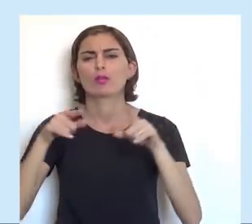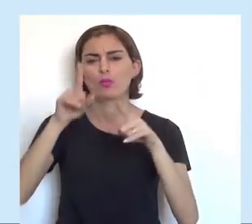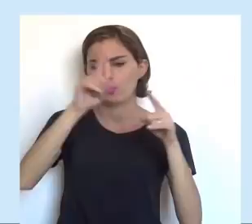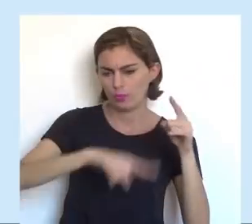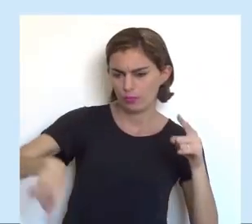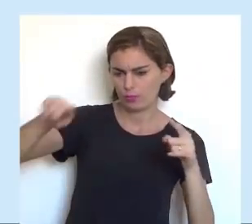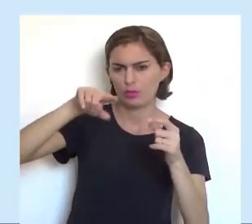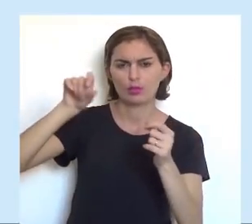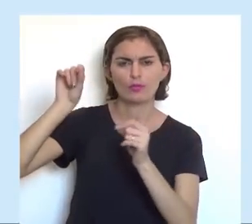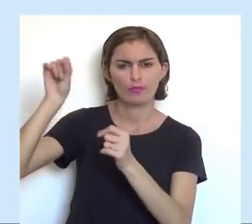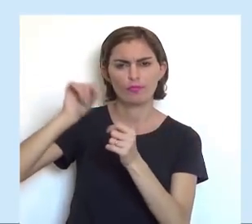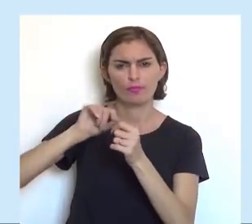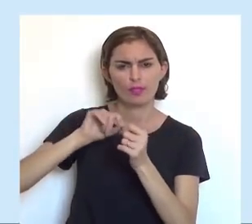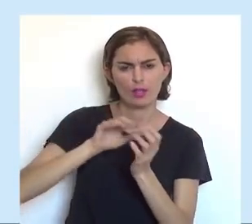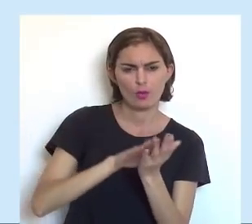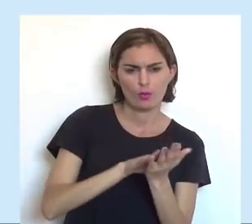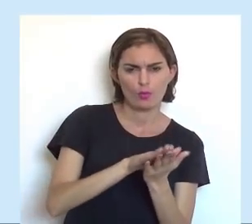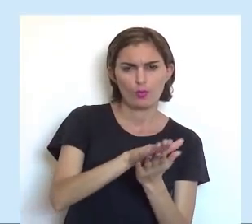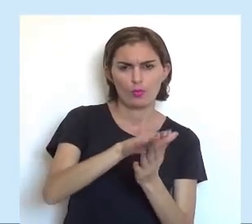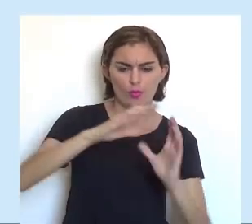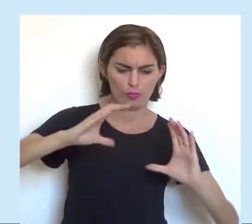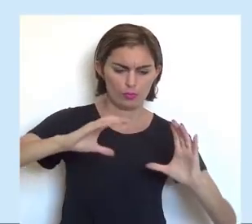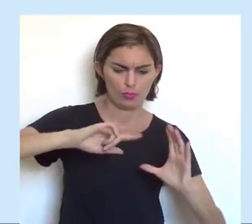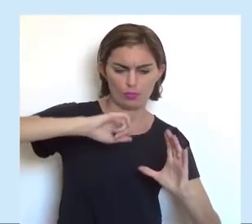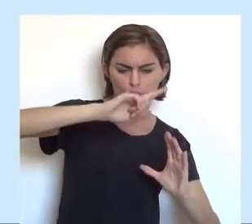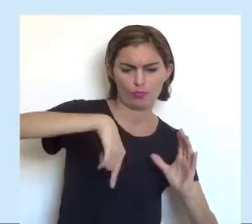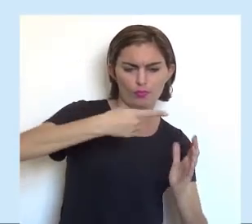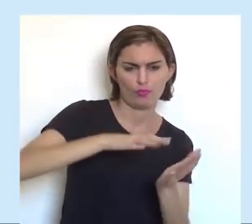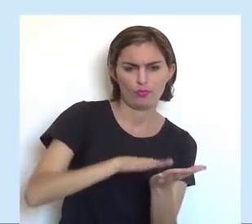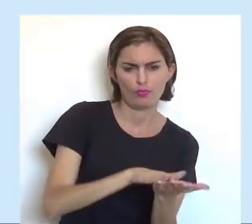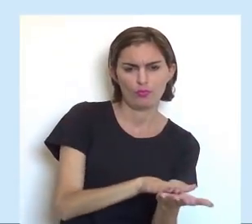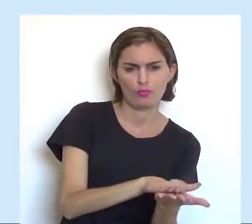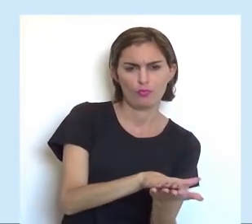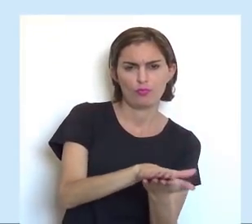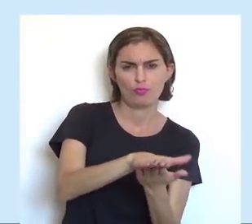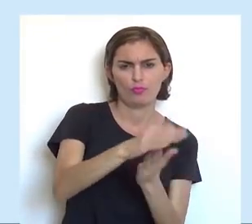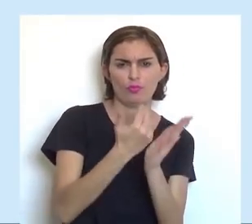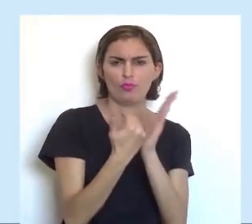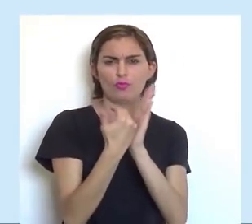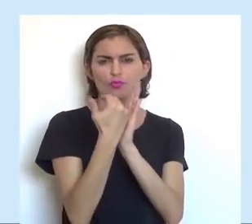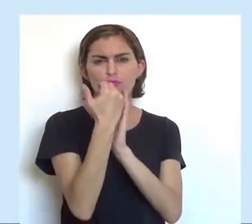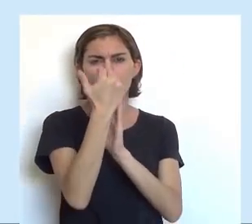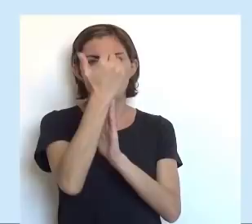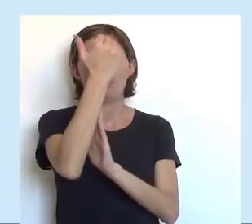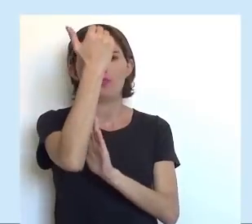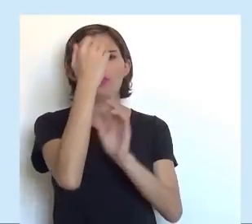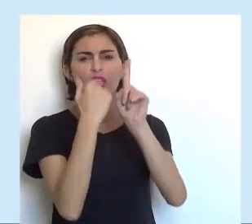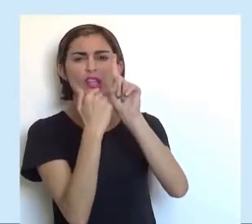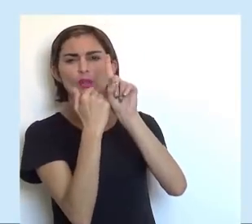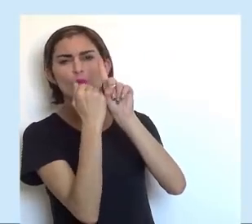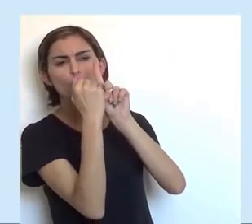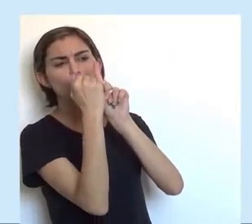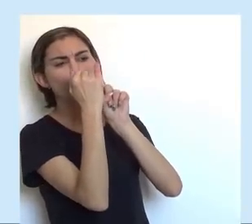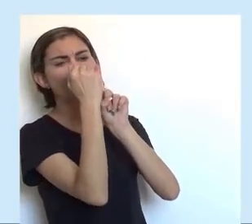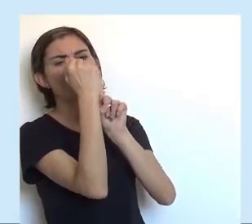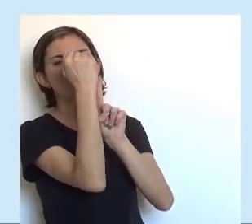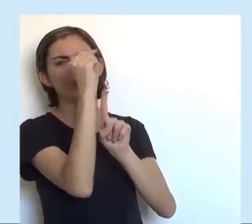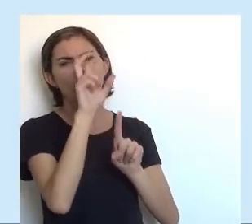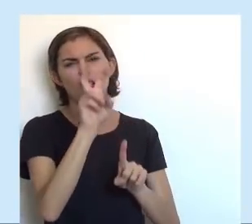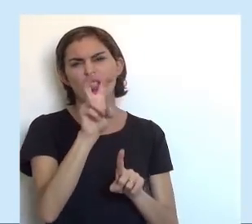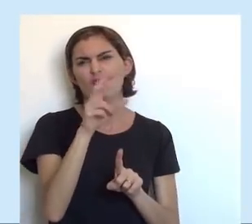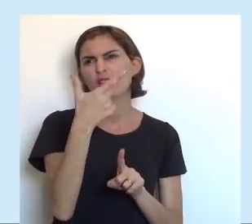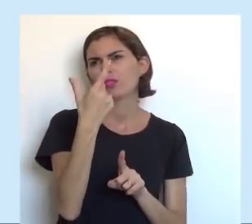o pneu entra em um reator e pela pirólise, que é um aumento de temperatura aproximadamente